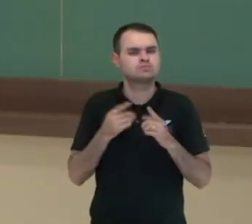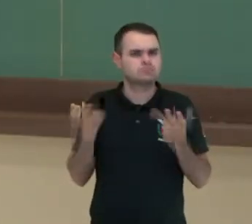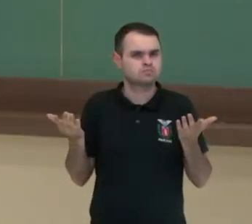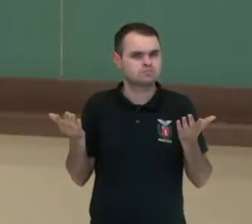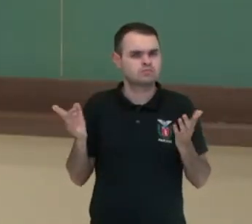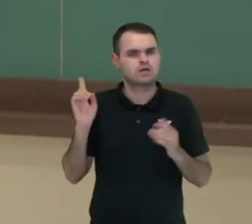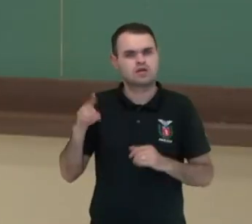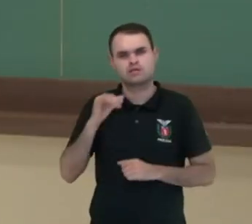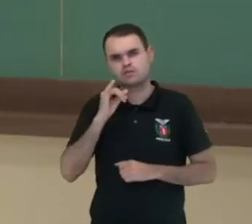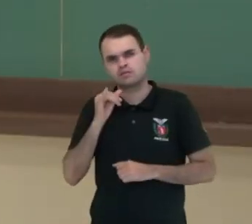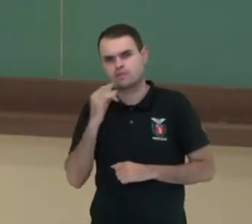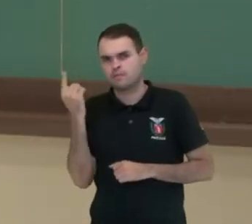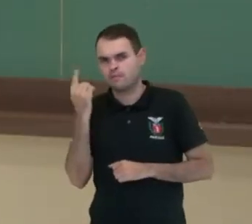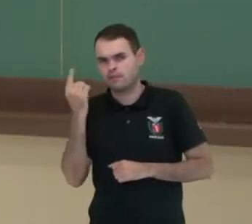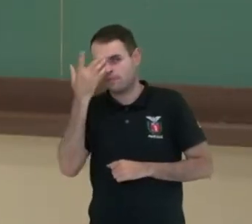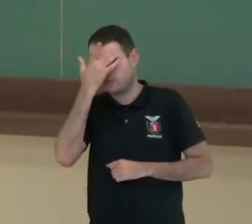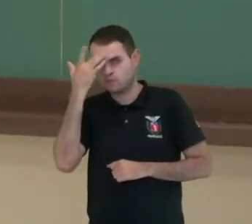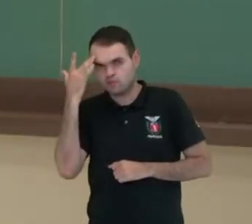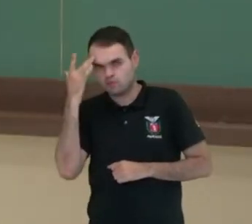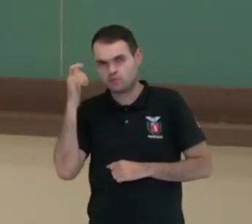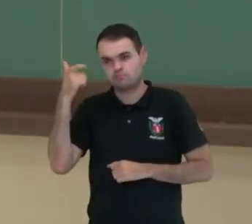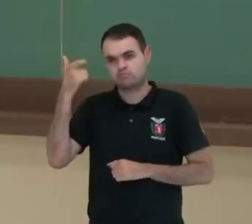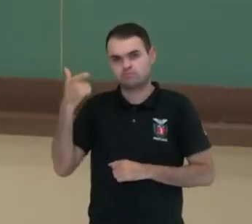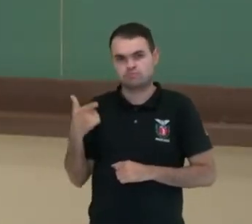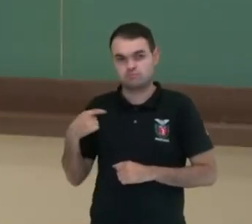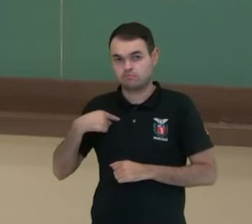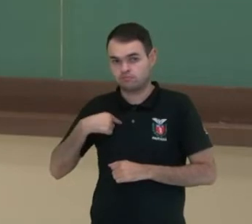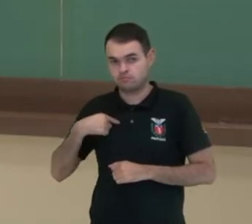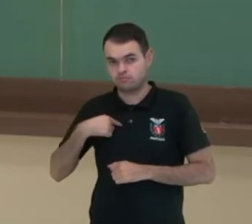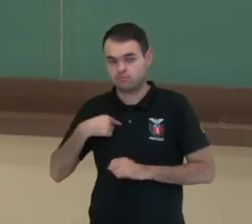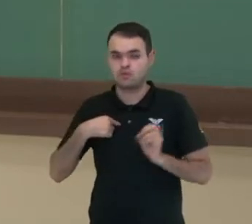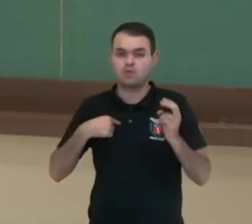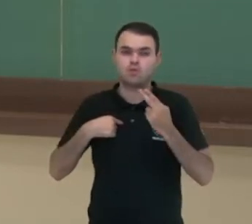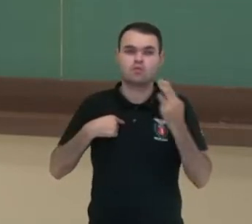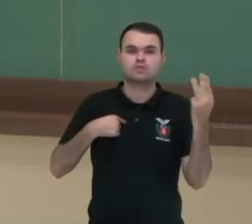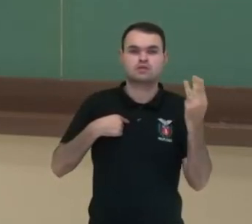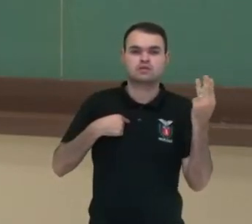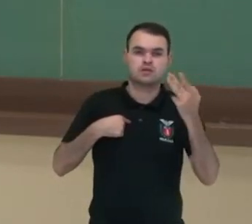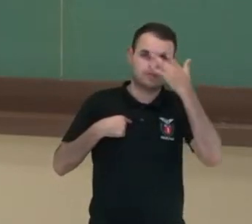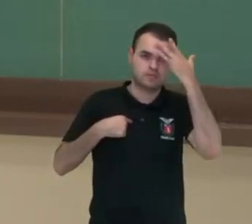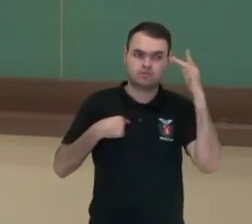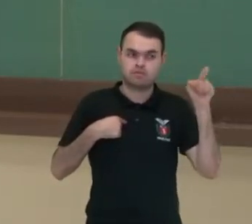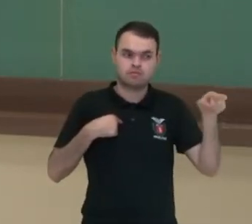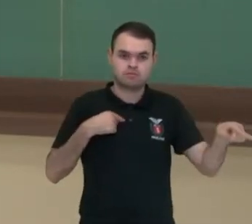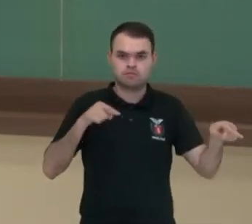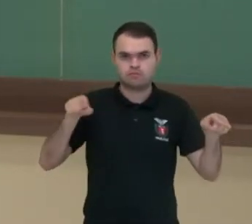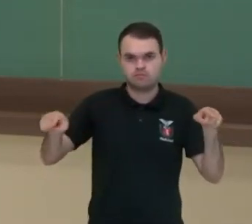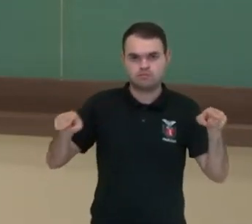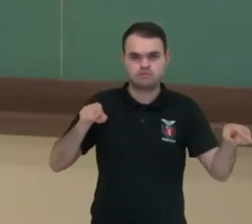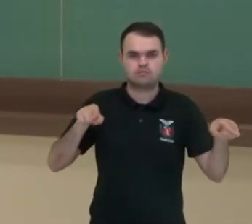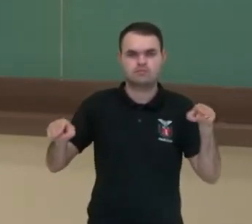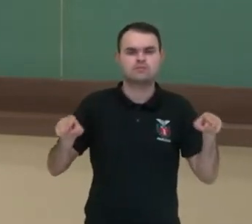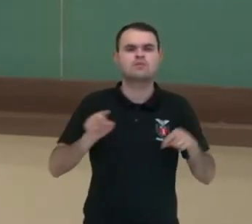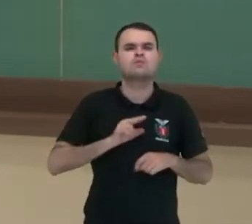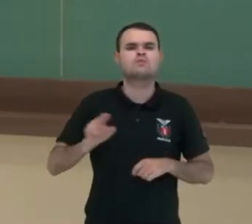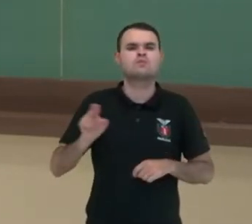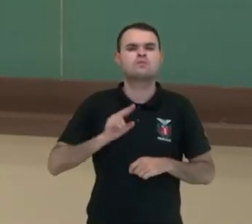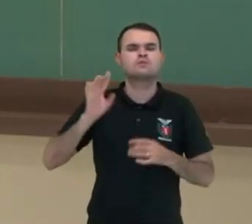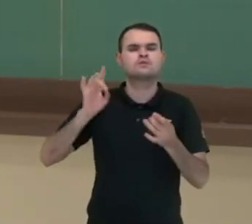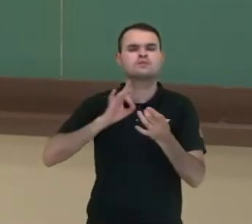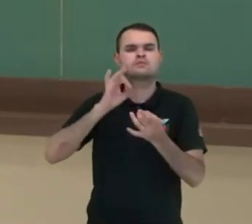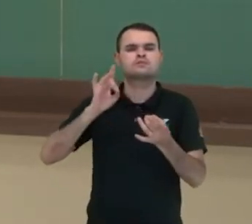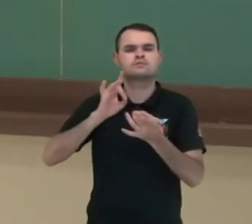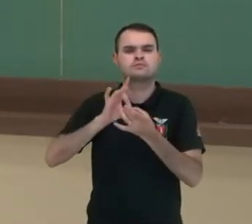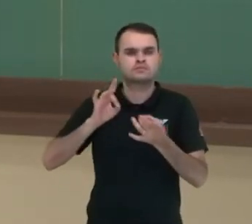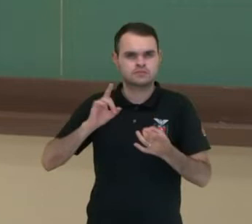que é um narrador em primeira pessoa? Será que o narrador é em terceira pessoa? E qual é o nome dele específico, né?